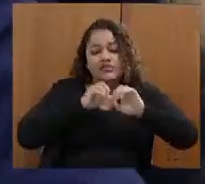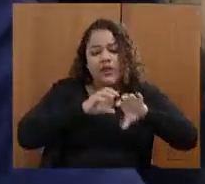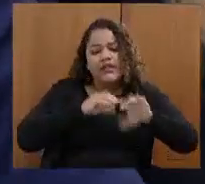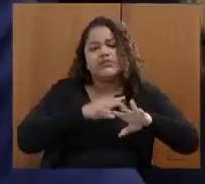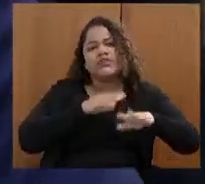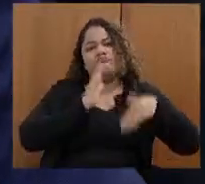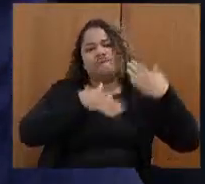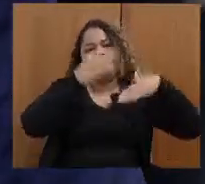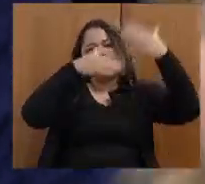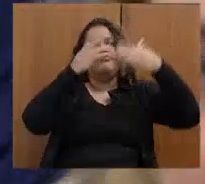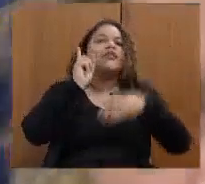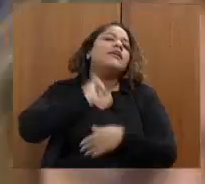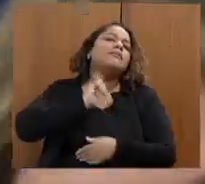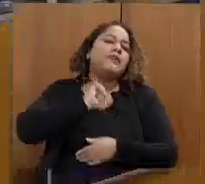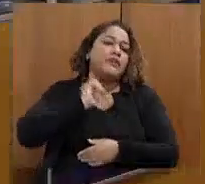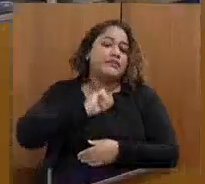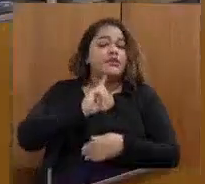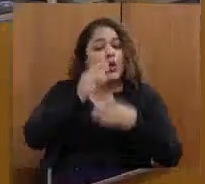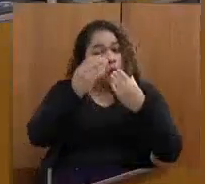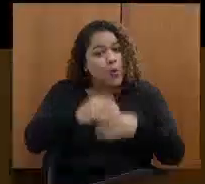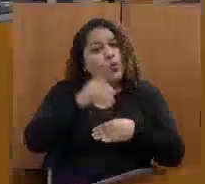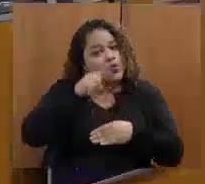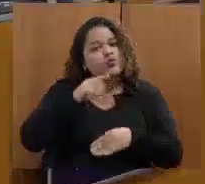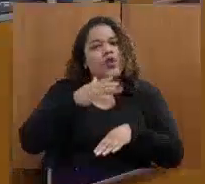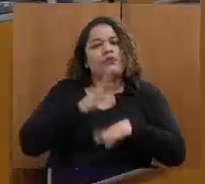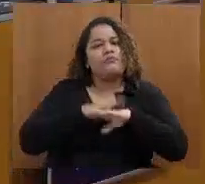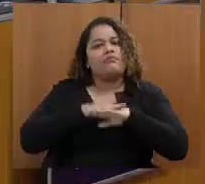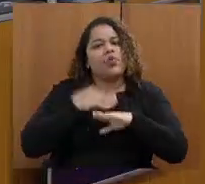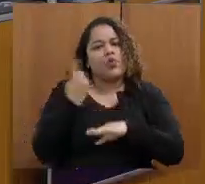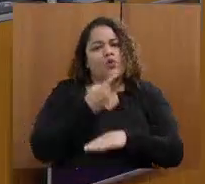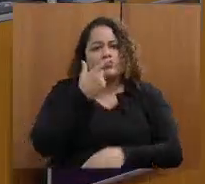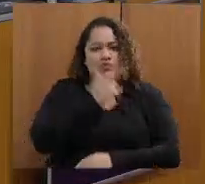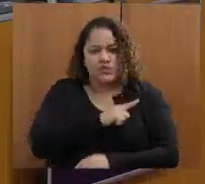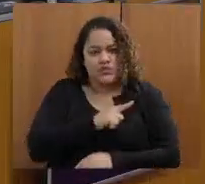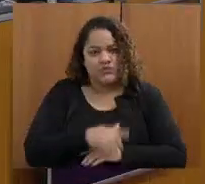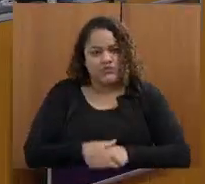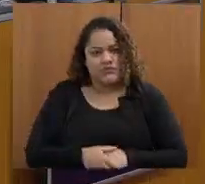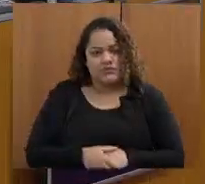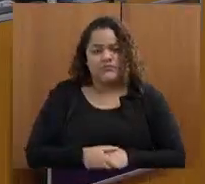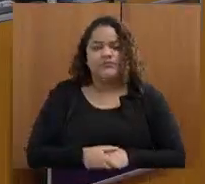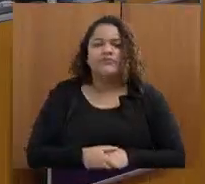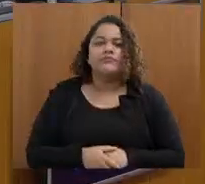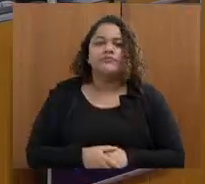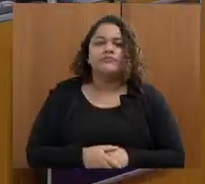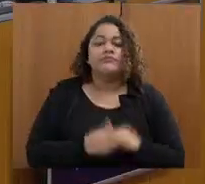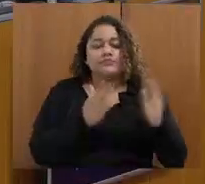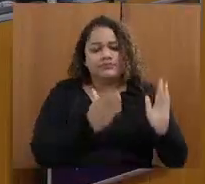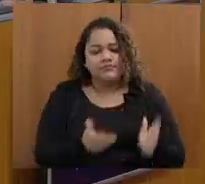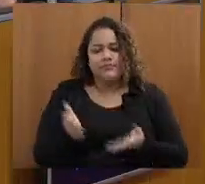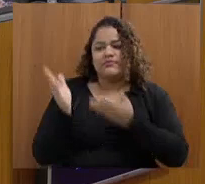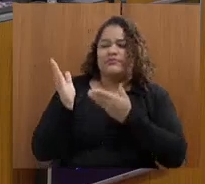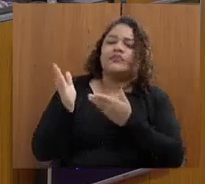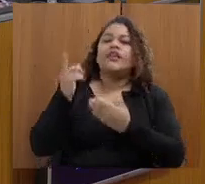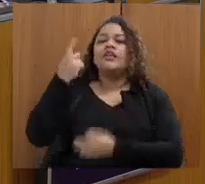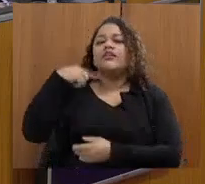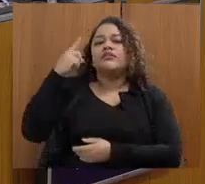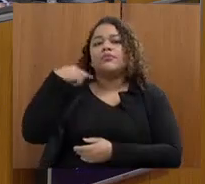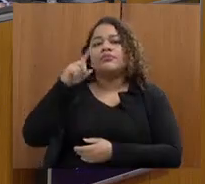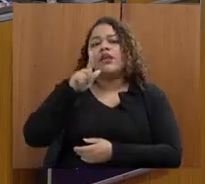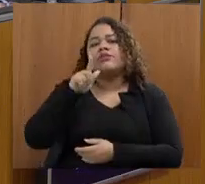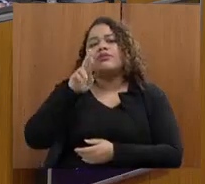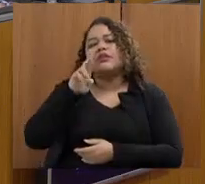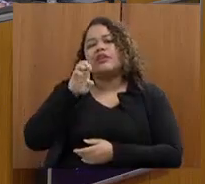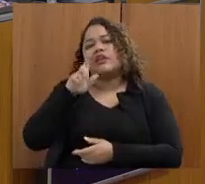é uma das nossas conquistas então devolva a palavra ao Deputado grego da fundação